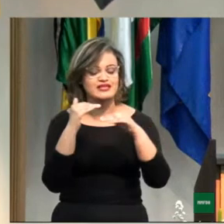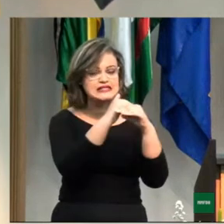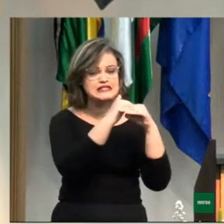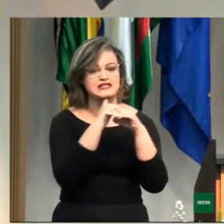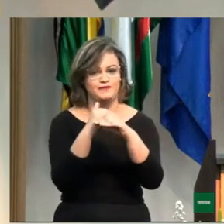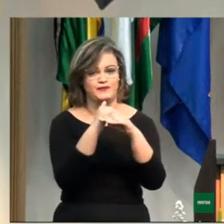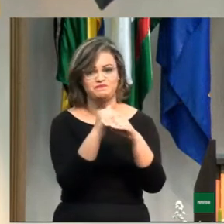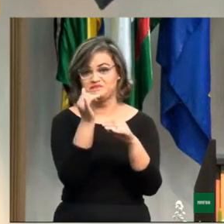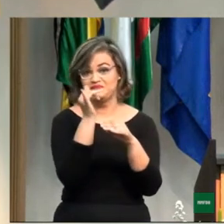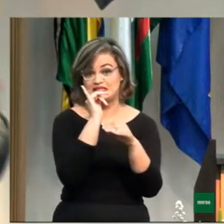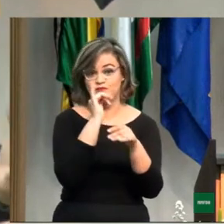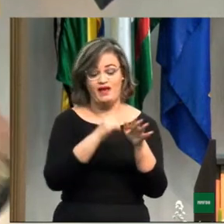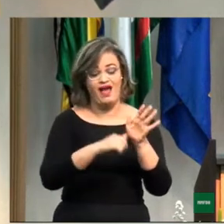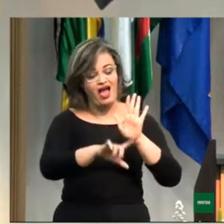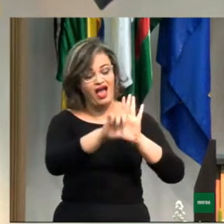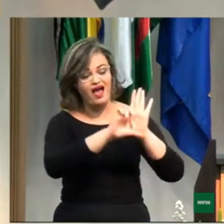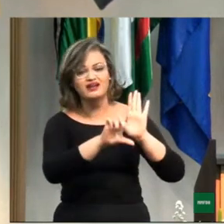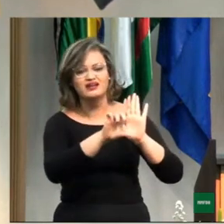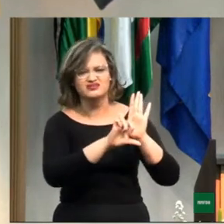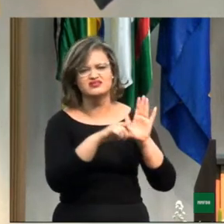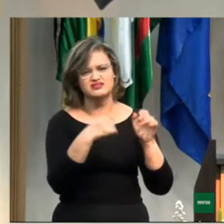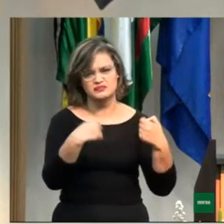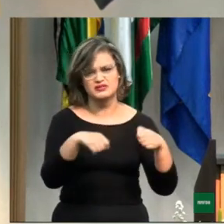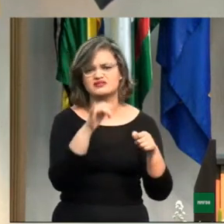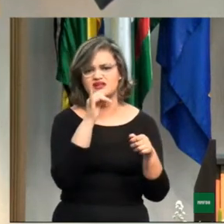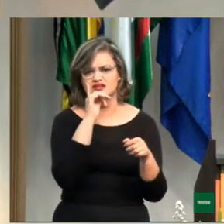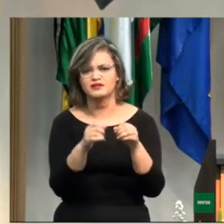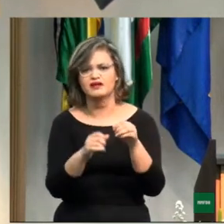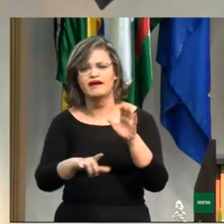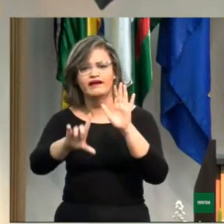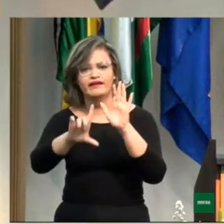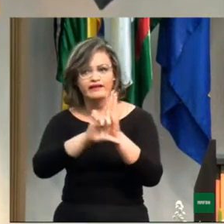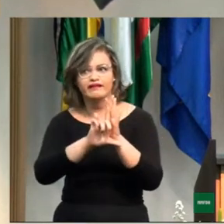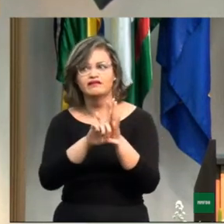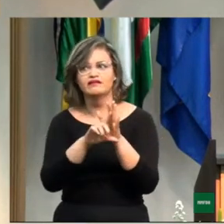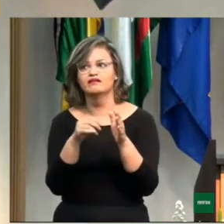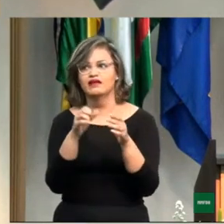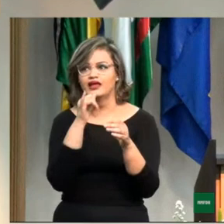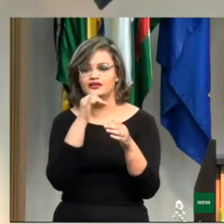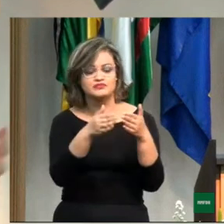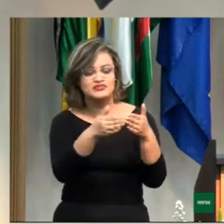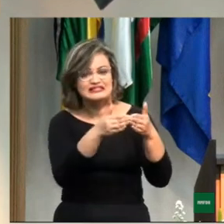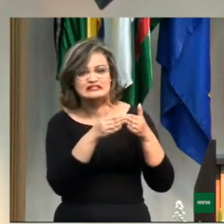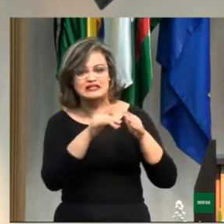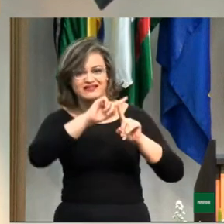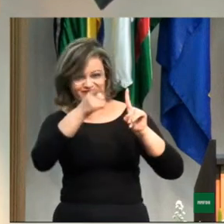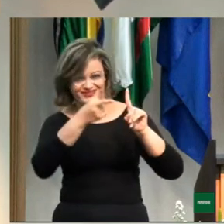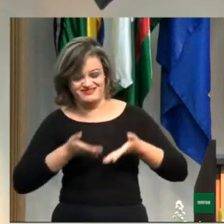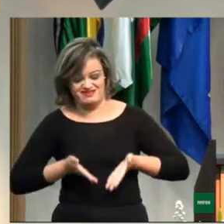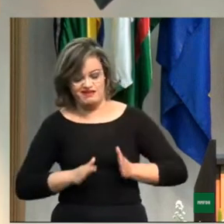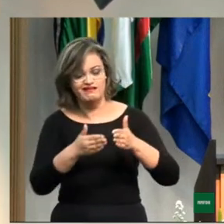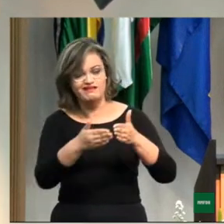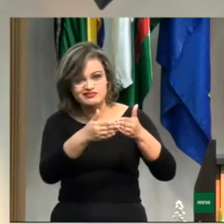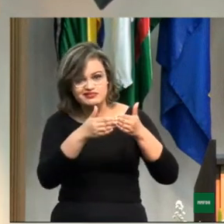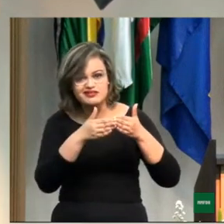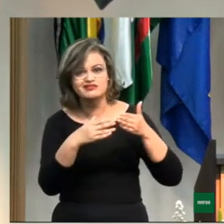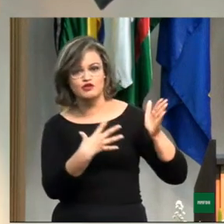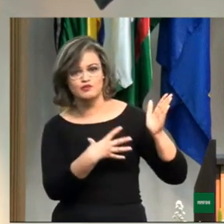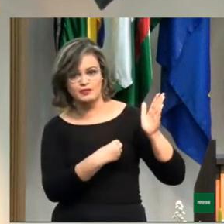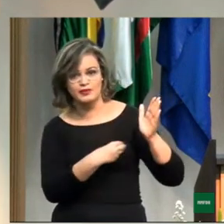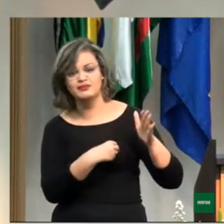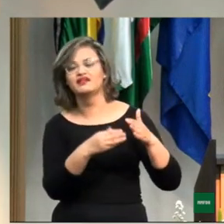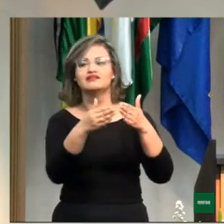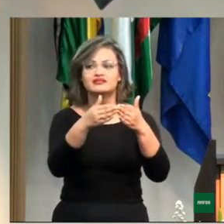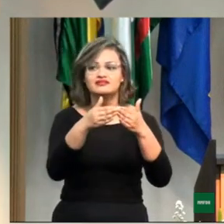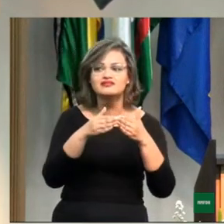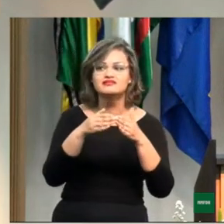é necessária, como no caso de uma licença maternidade, um período para aleitamento materno, mas o